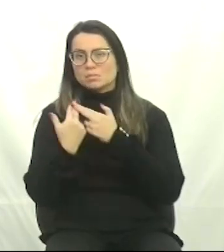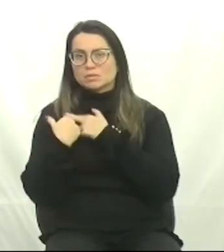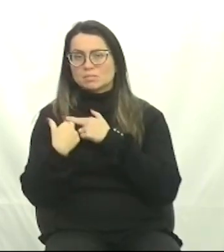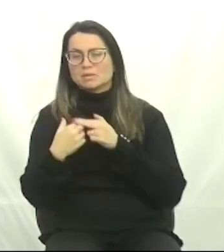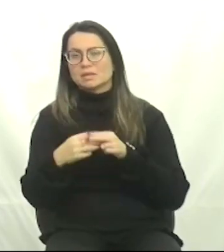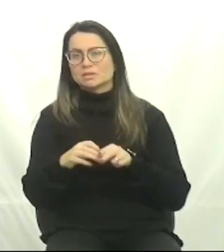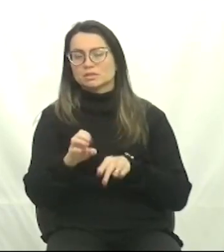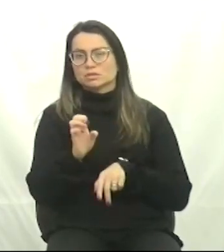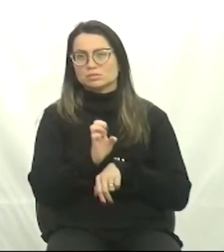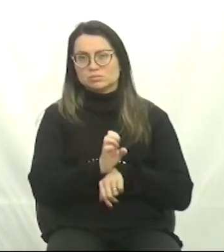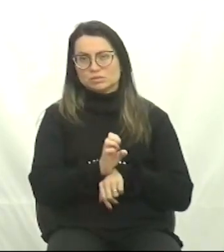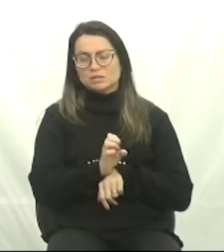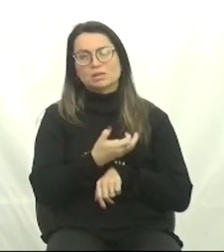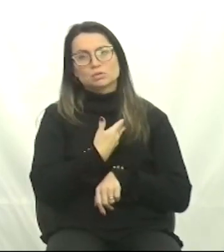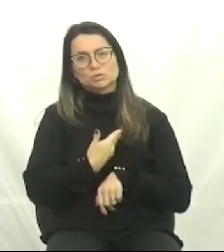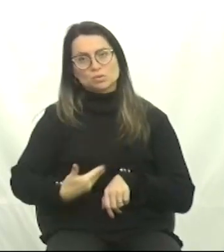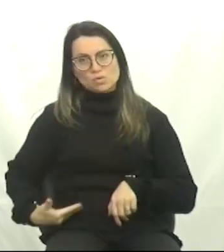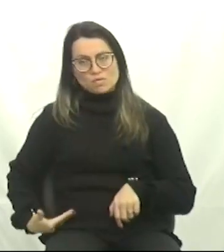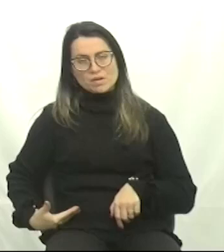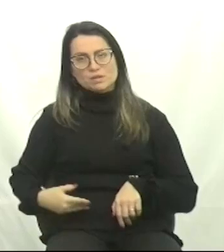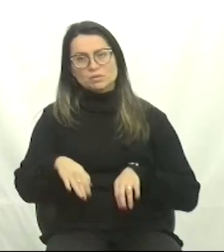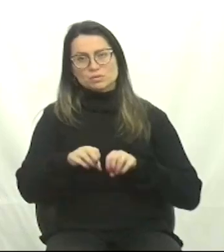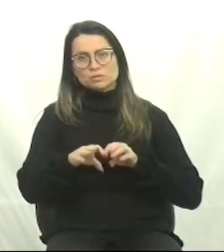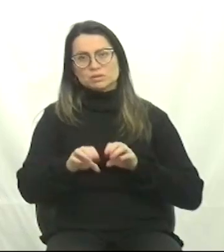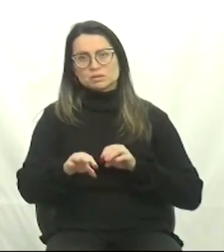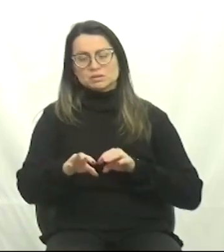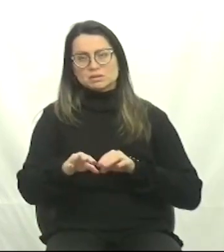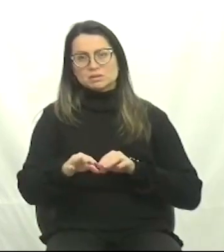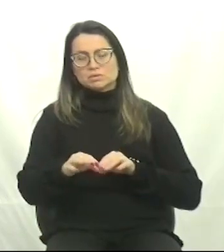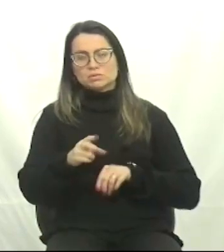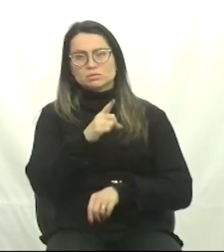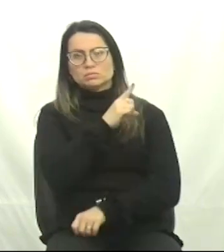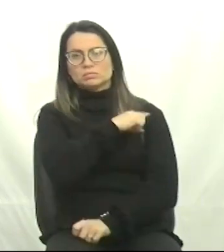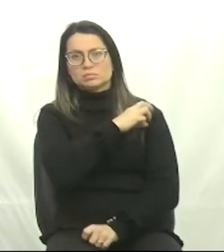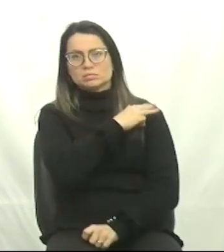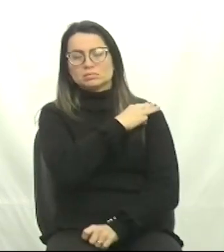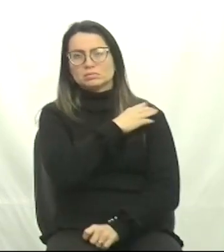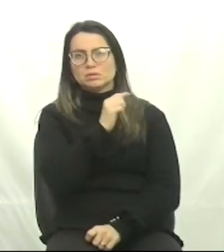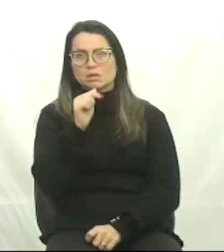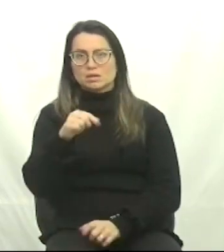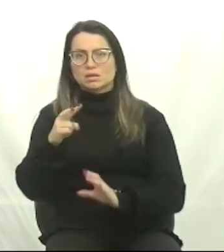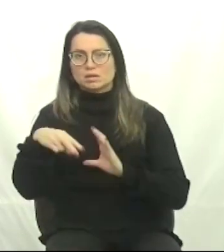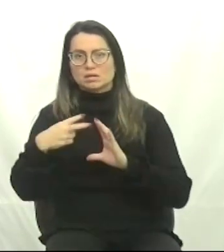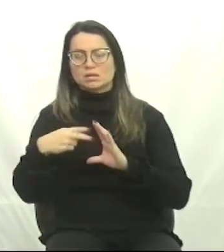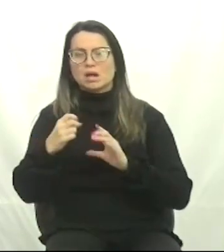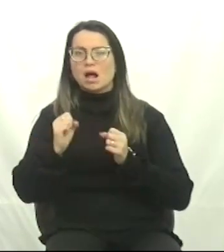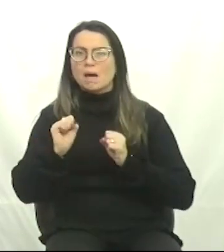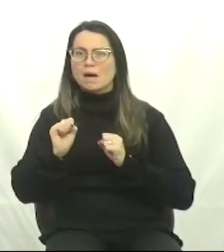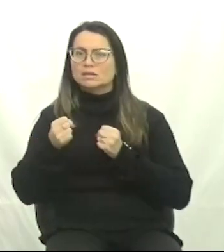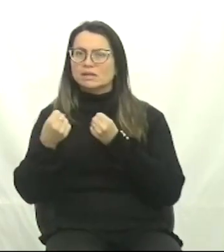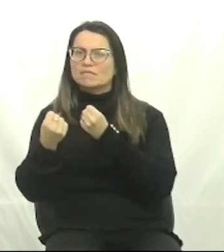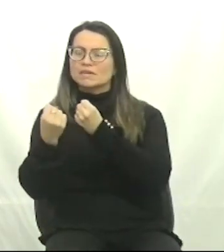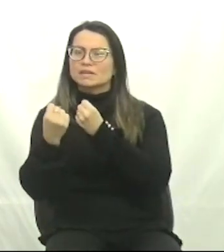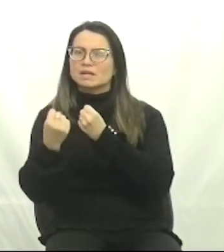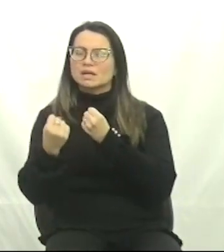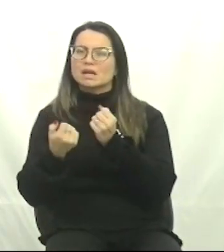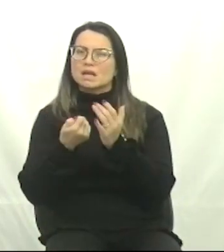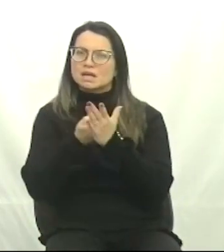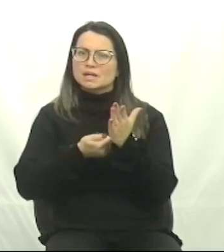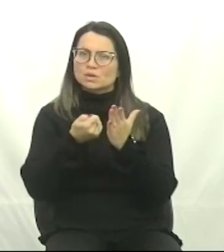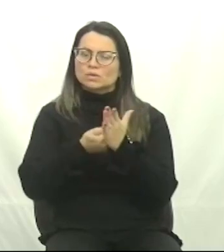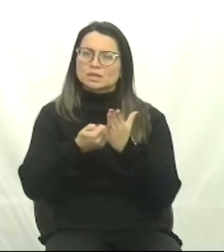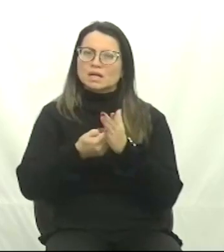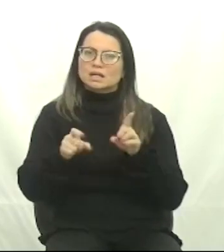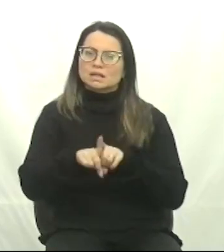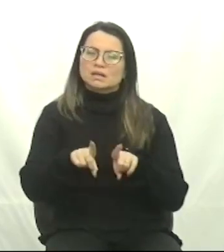médio. O que nós temos que lutar, e essa casa também tem que lutar, é que volte essa ajuda para os alunos,